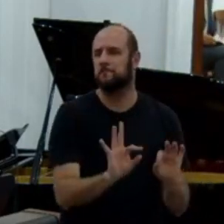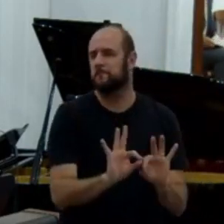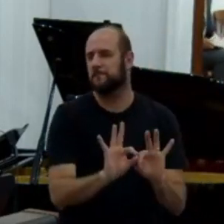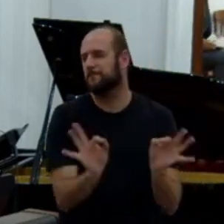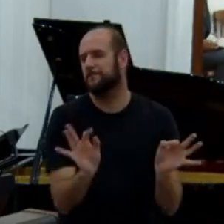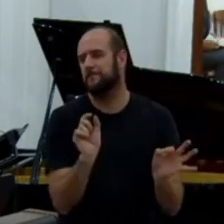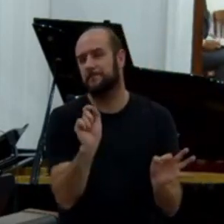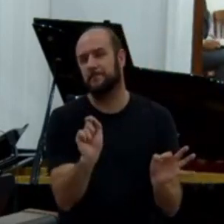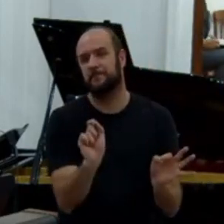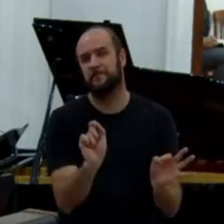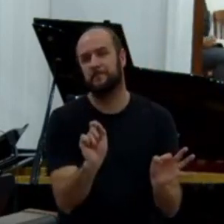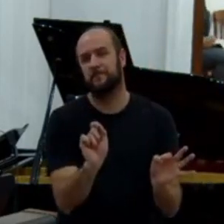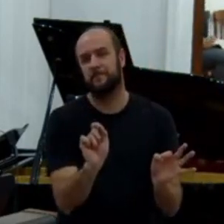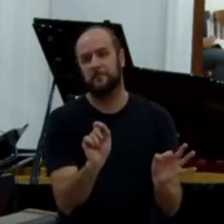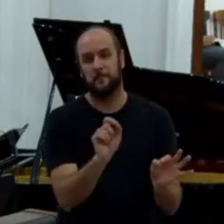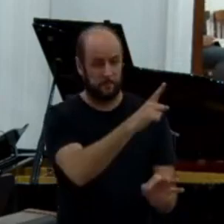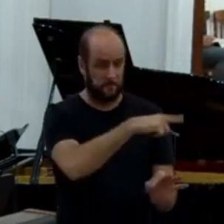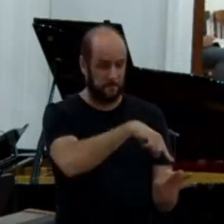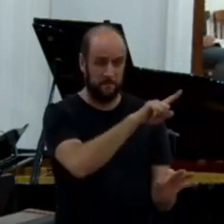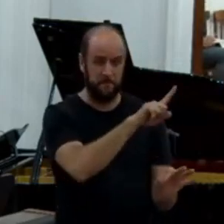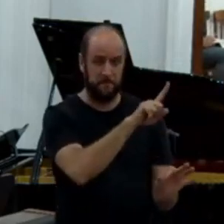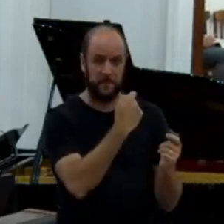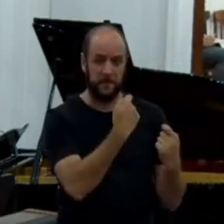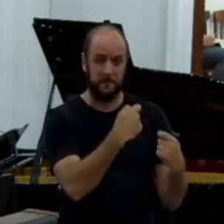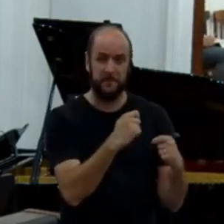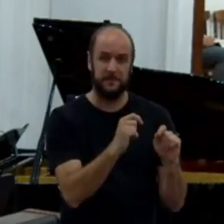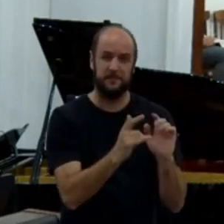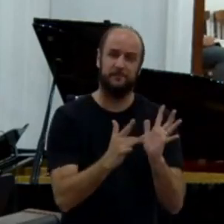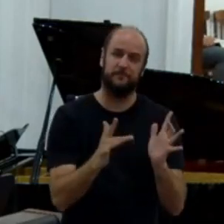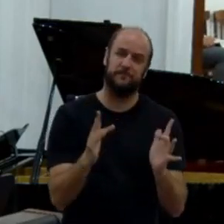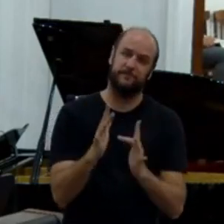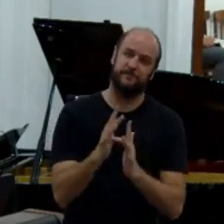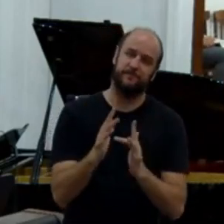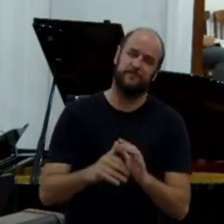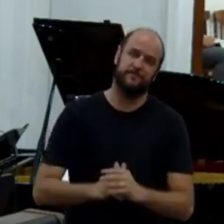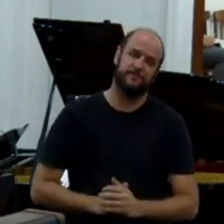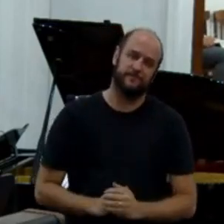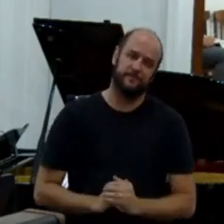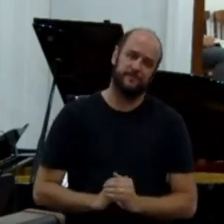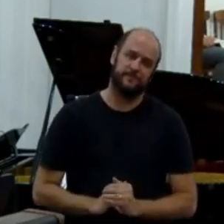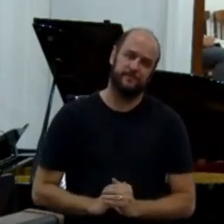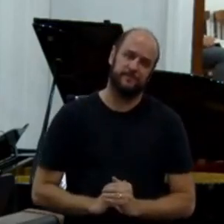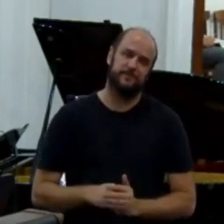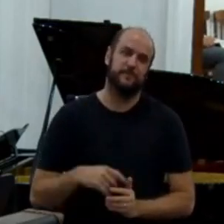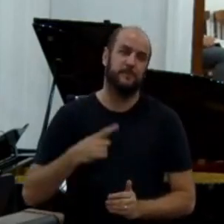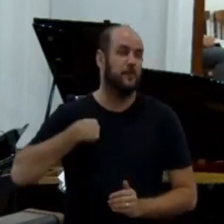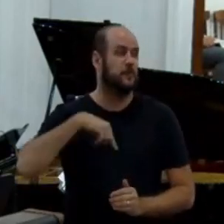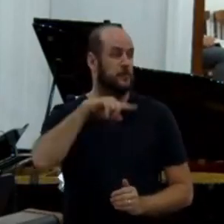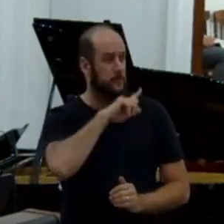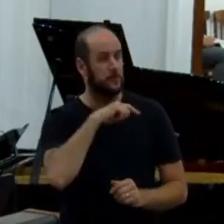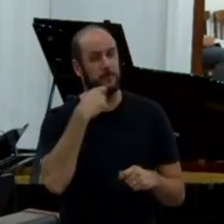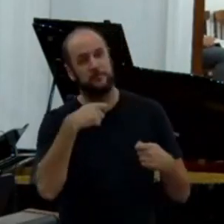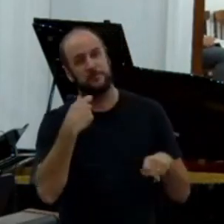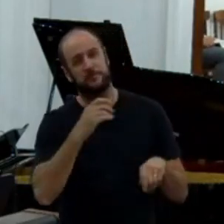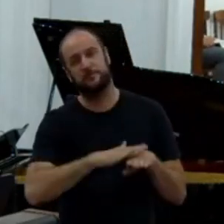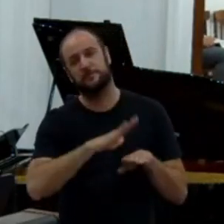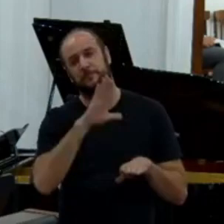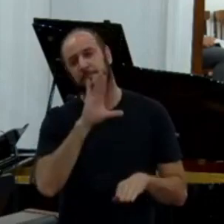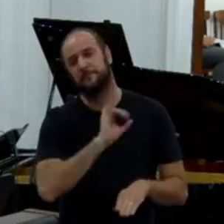simples é: elas precisam de Jesus. Nós precisamos de mais